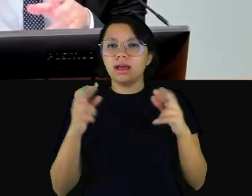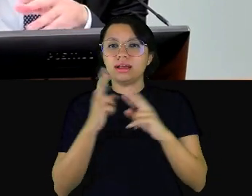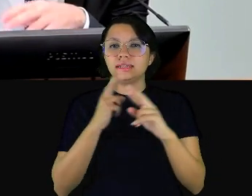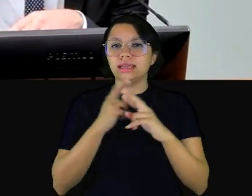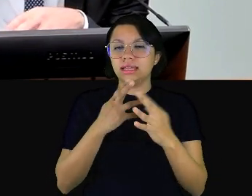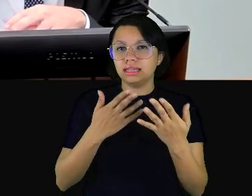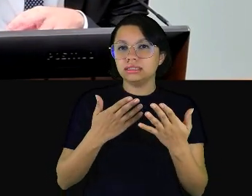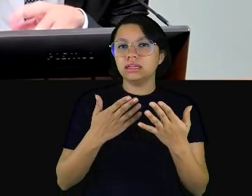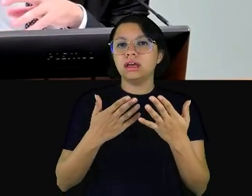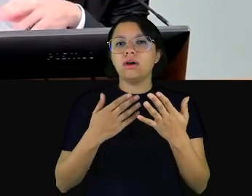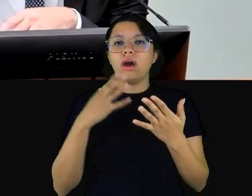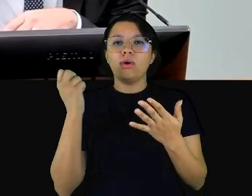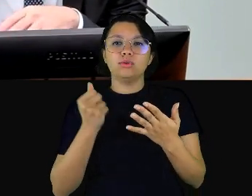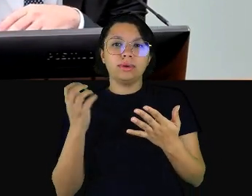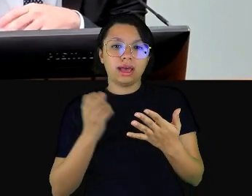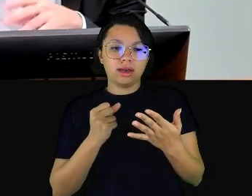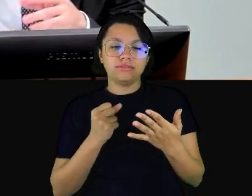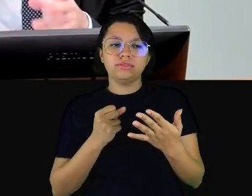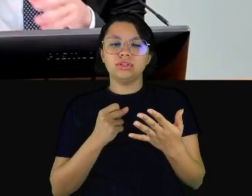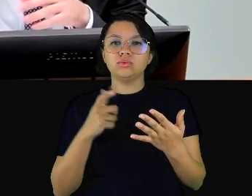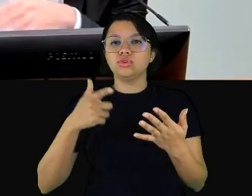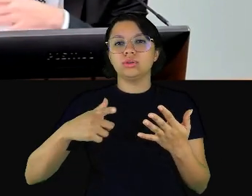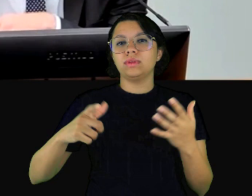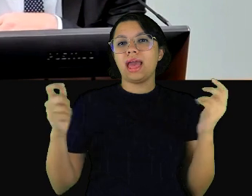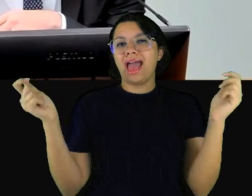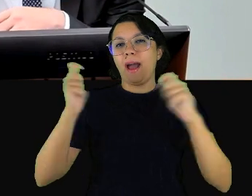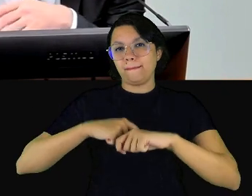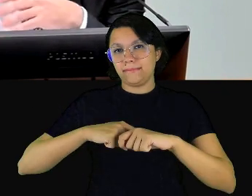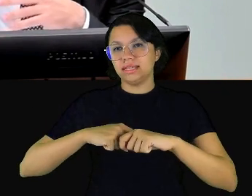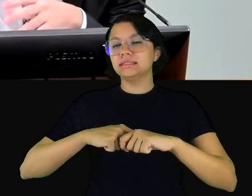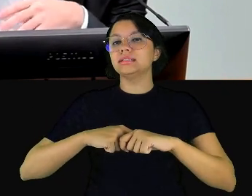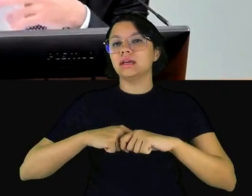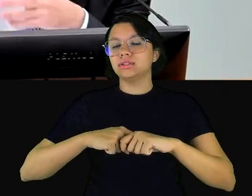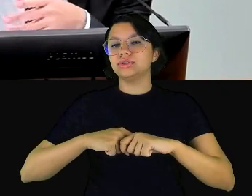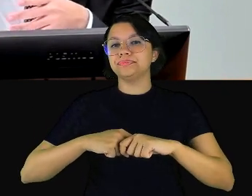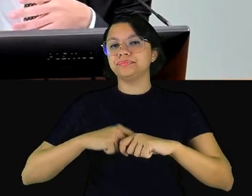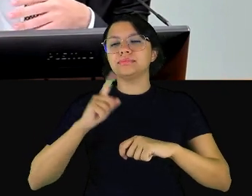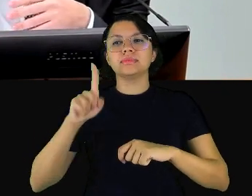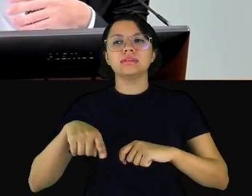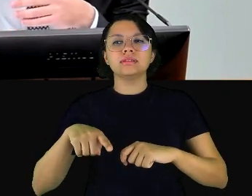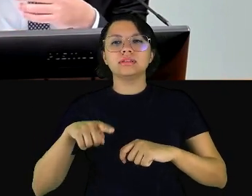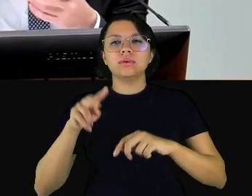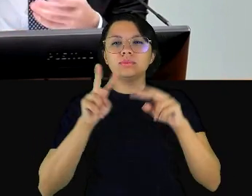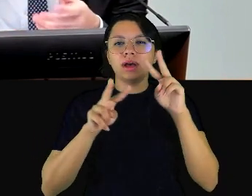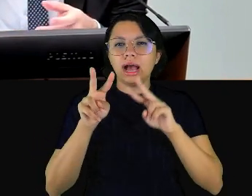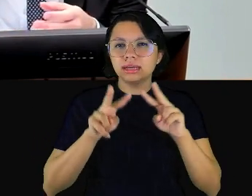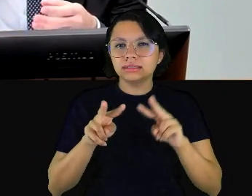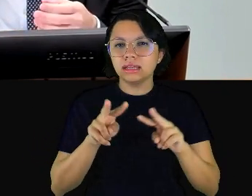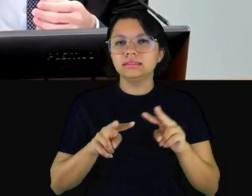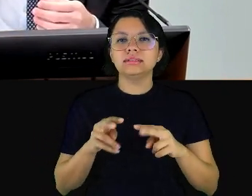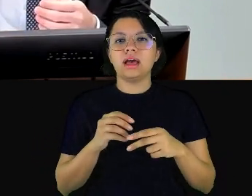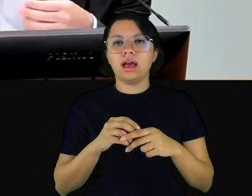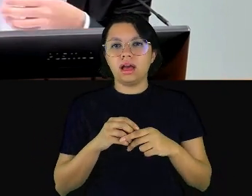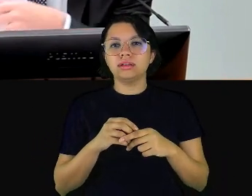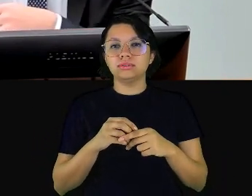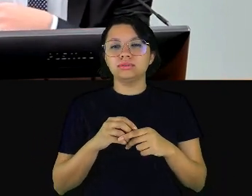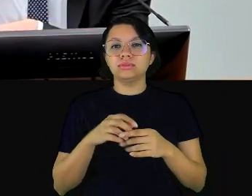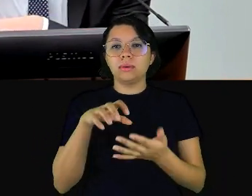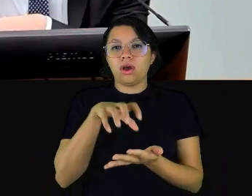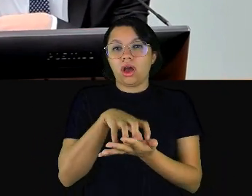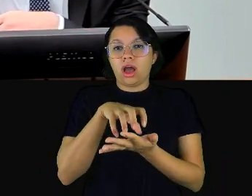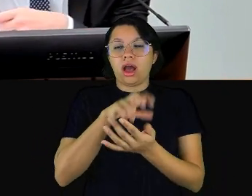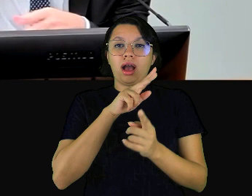em relação aos benefícios de incapacidade que são analisados pela